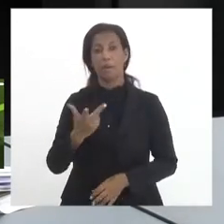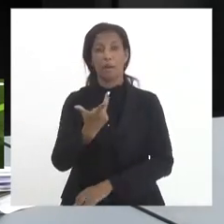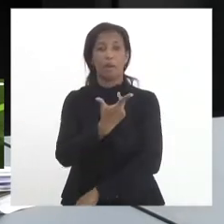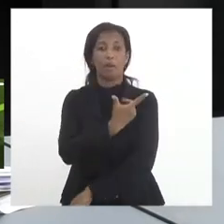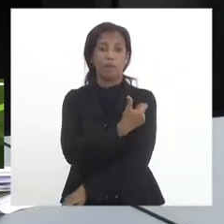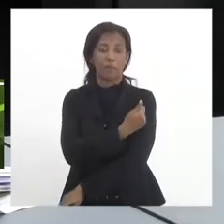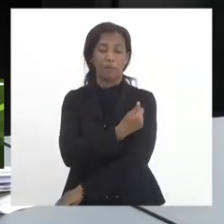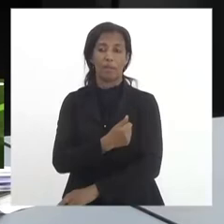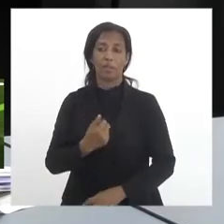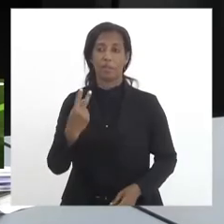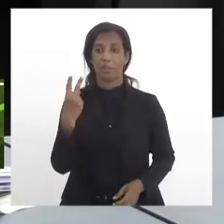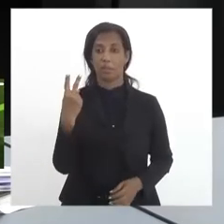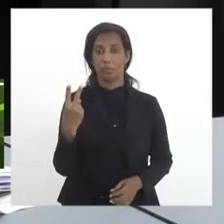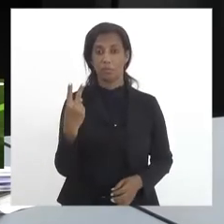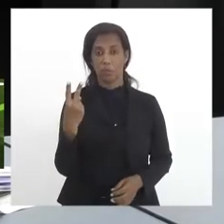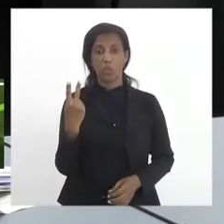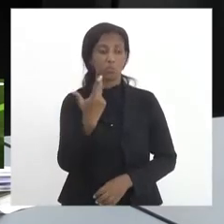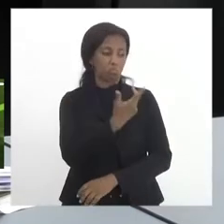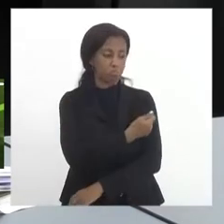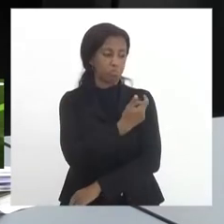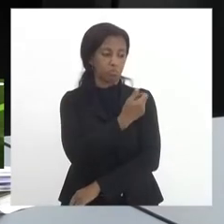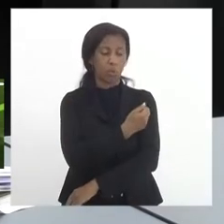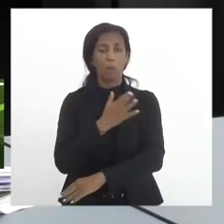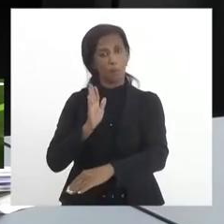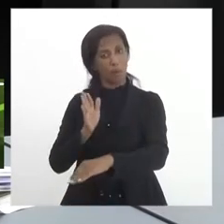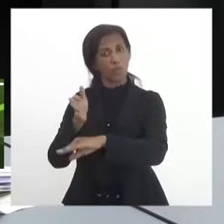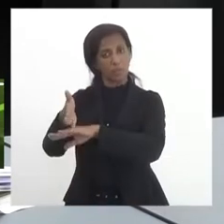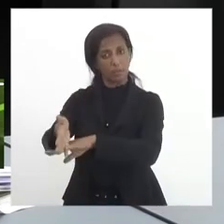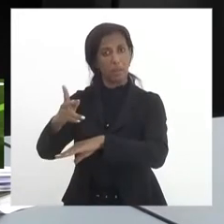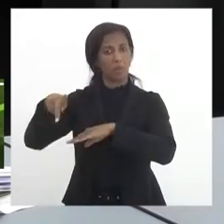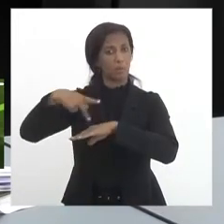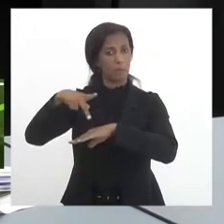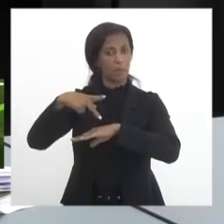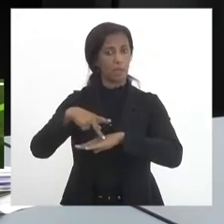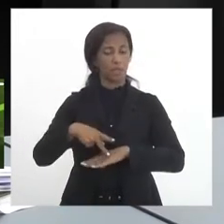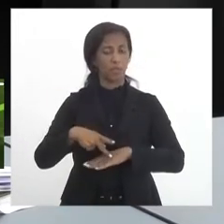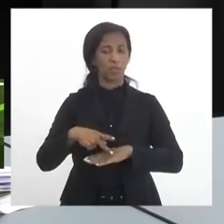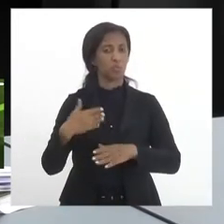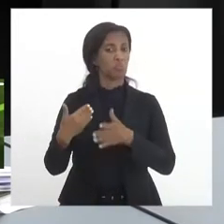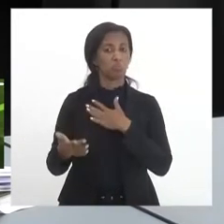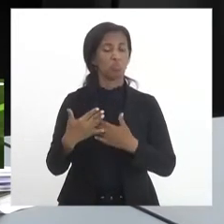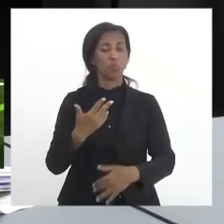vacinado com duas doses, entrar naquele país com qualquer vacina. Né? Uhum. E,